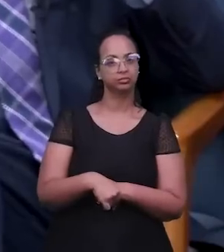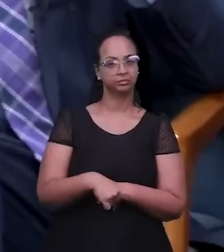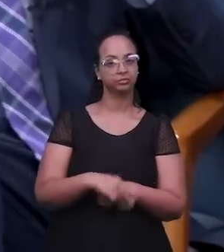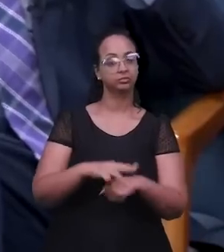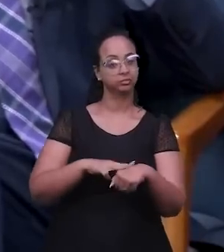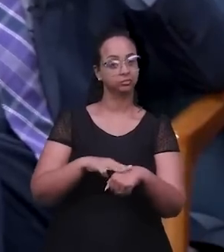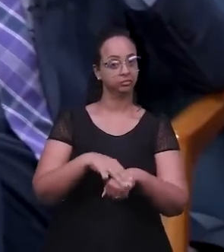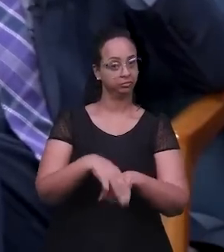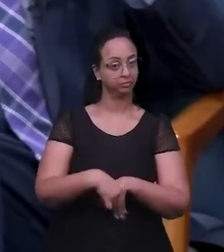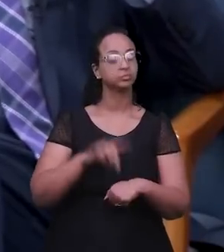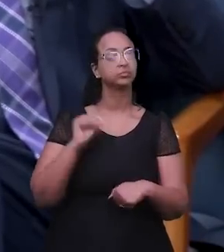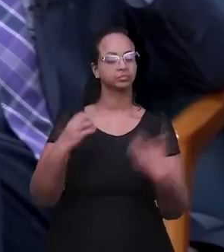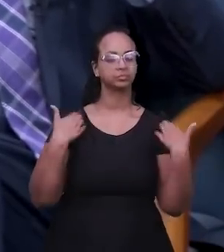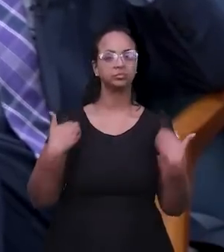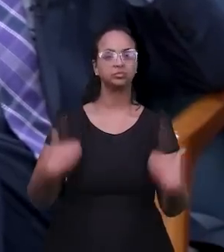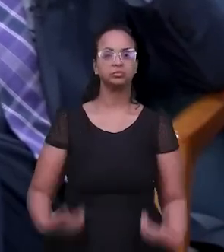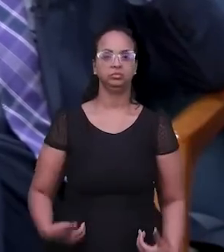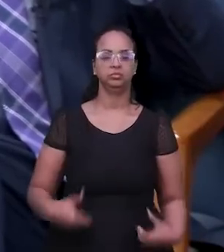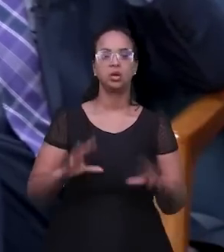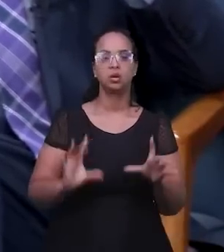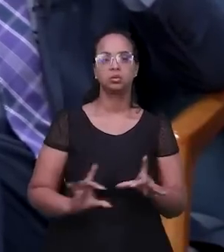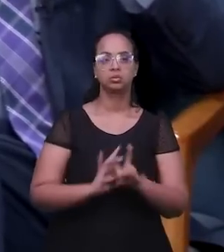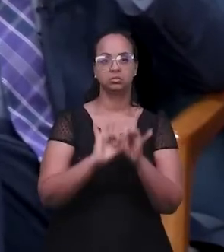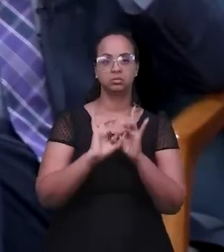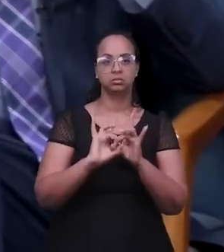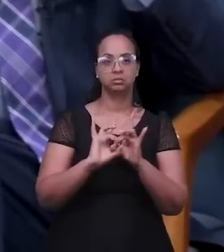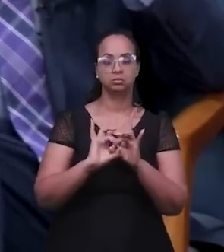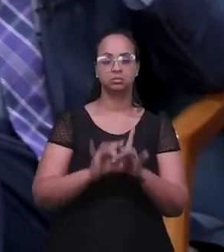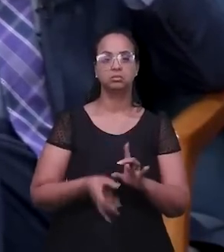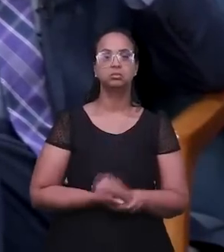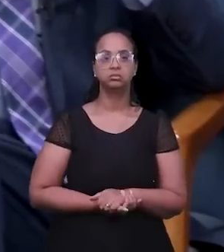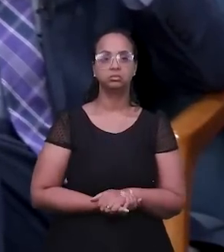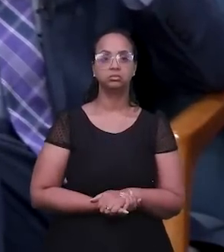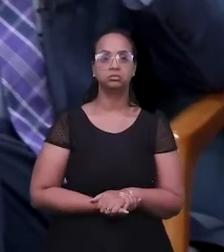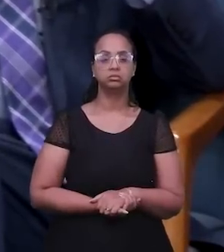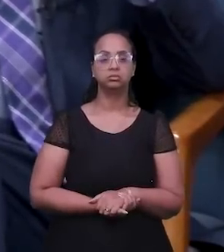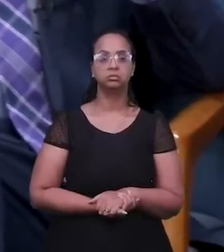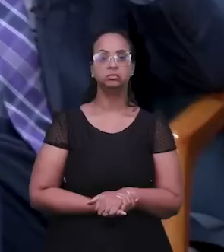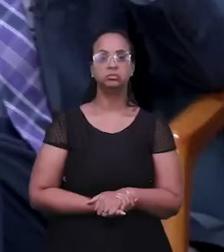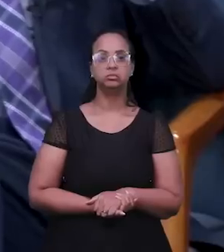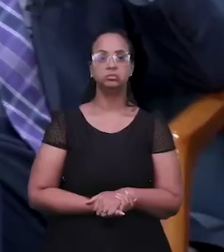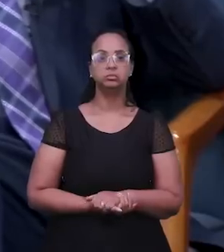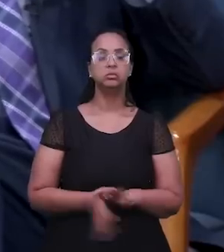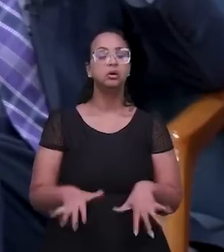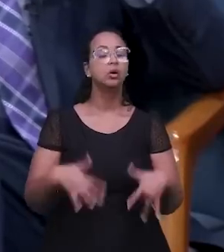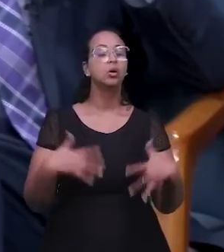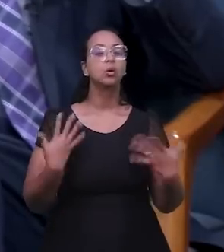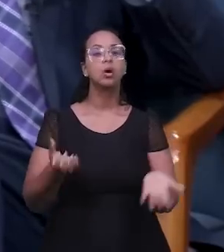está dizendo isso. Então, ministro do novo pacto. Então, corpo. Então,